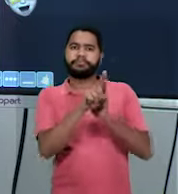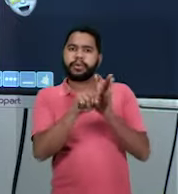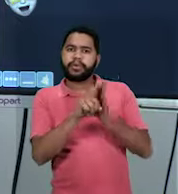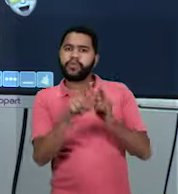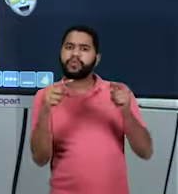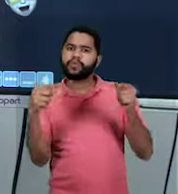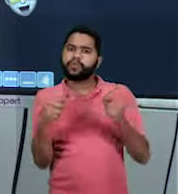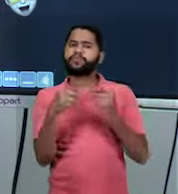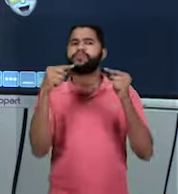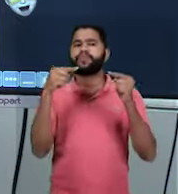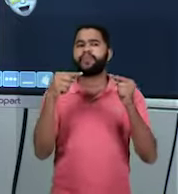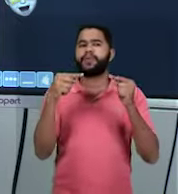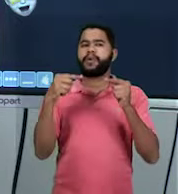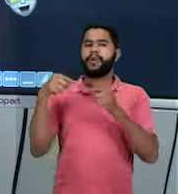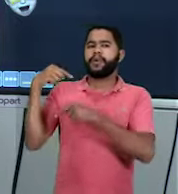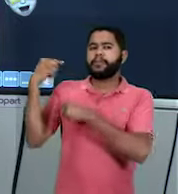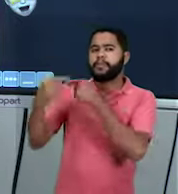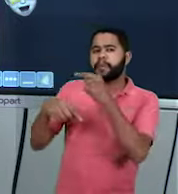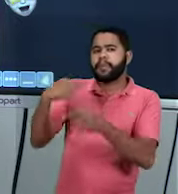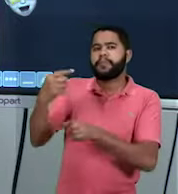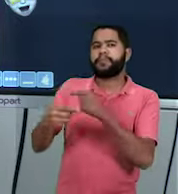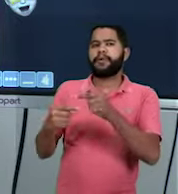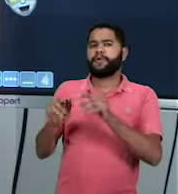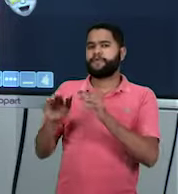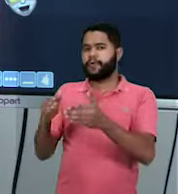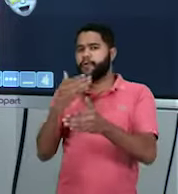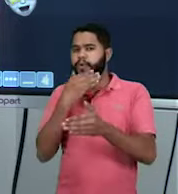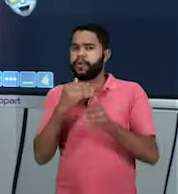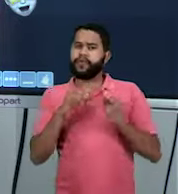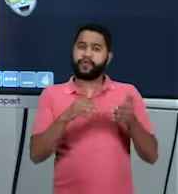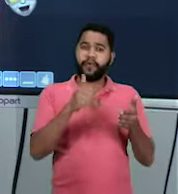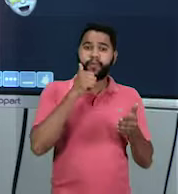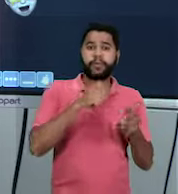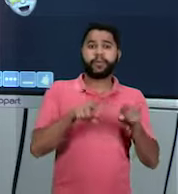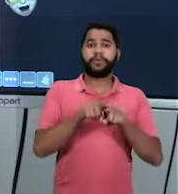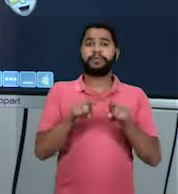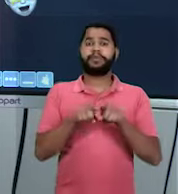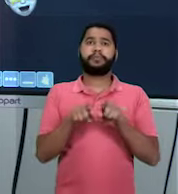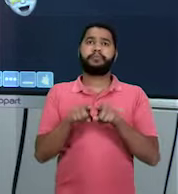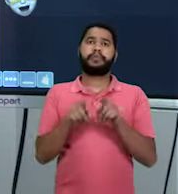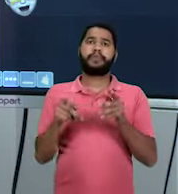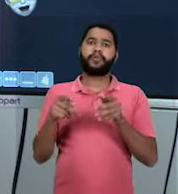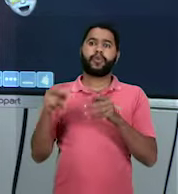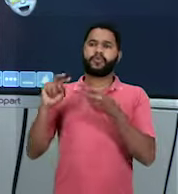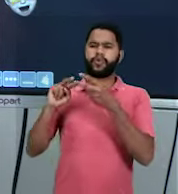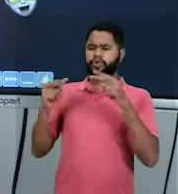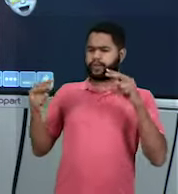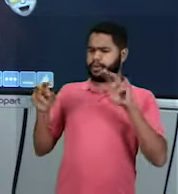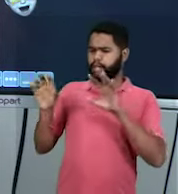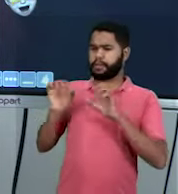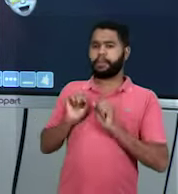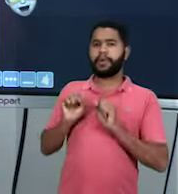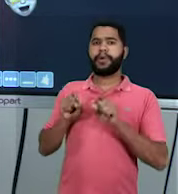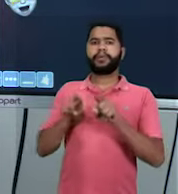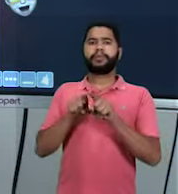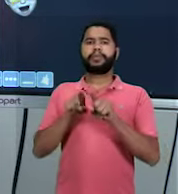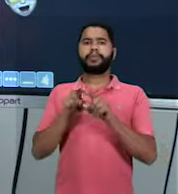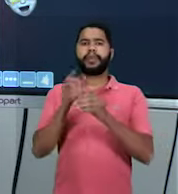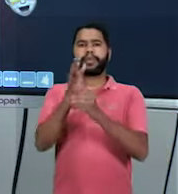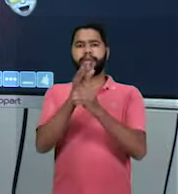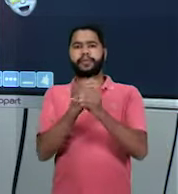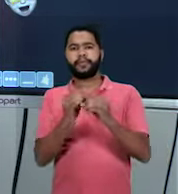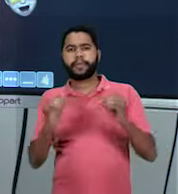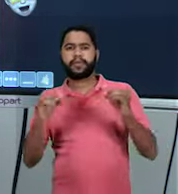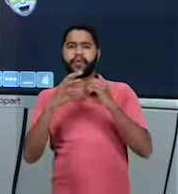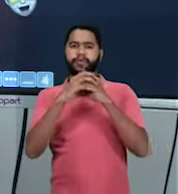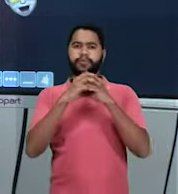questão da herança sexual, não só da genética, mas até mesmo quando a gente vai ver uma questão lá de mitose e meiose de cromossomos